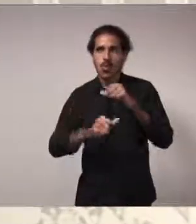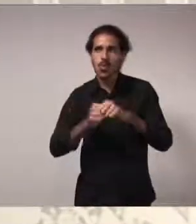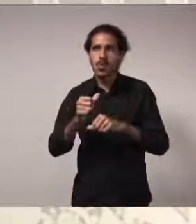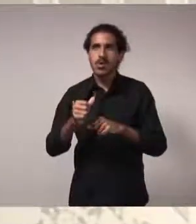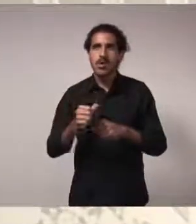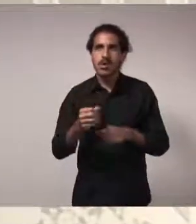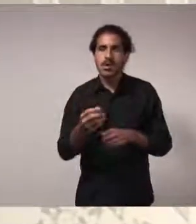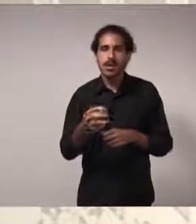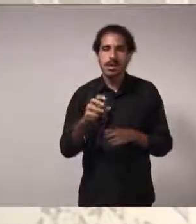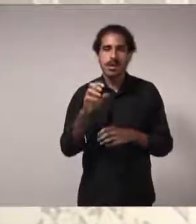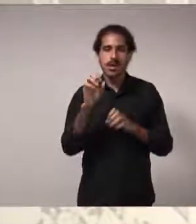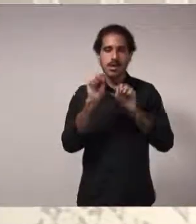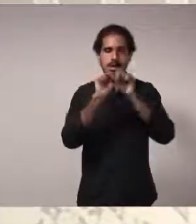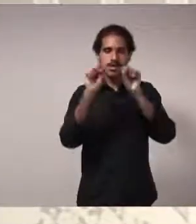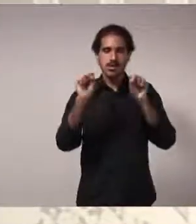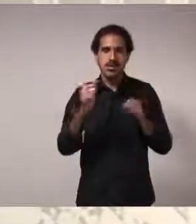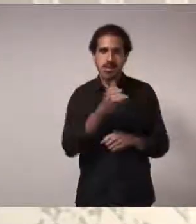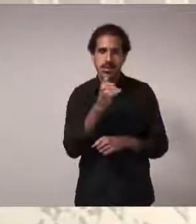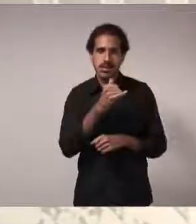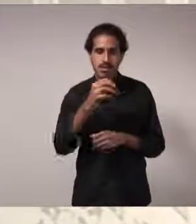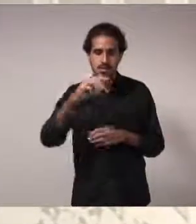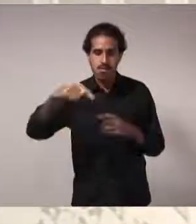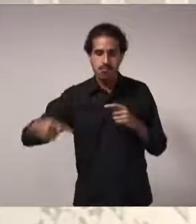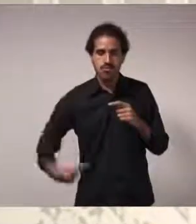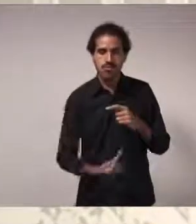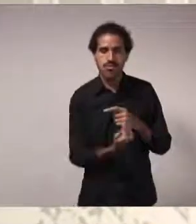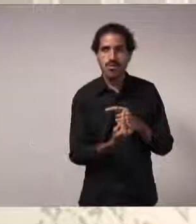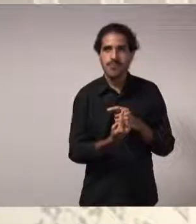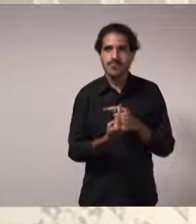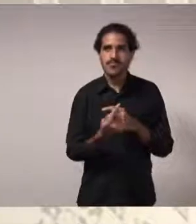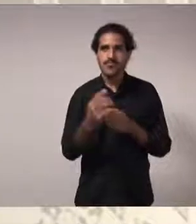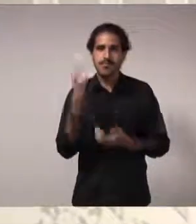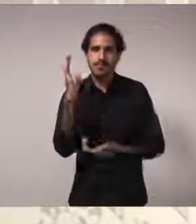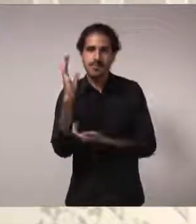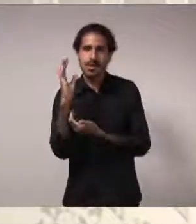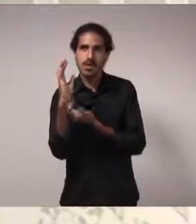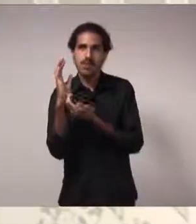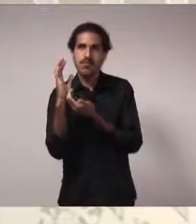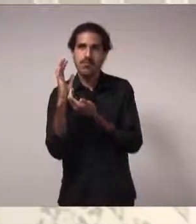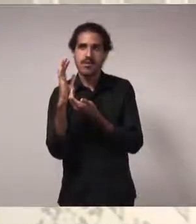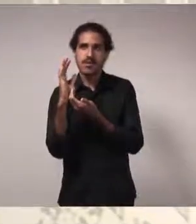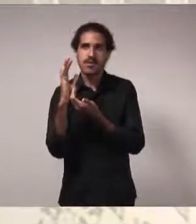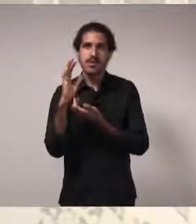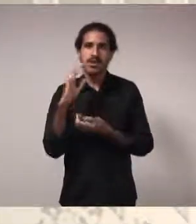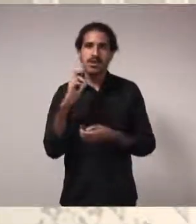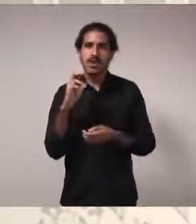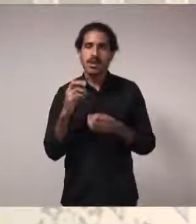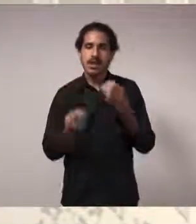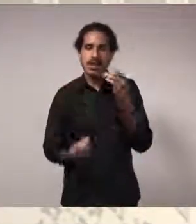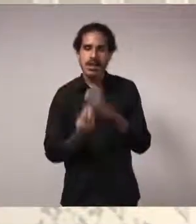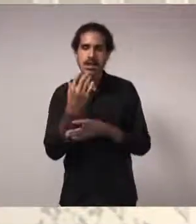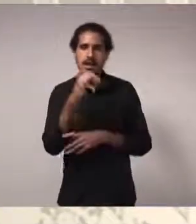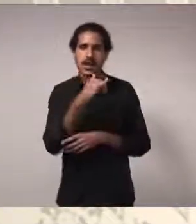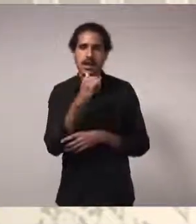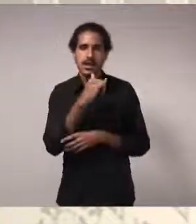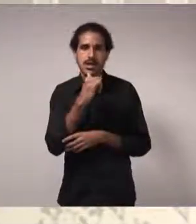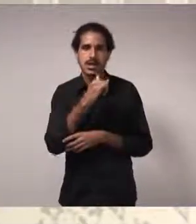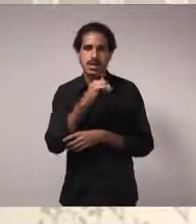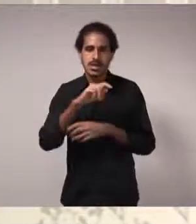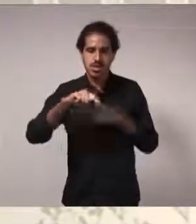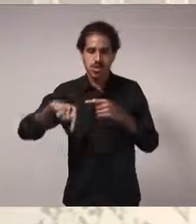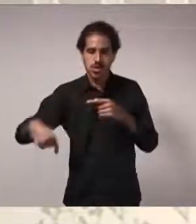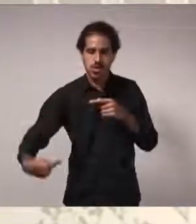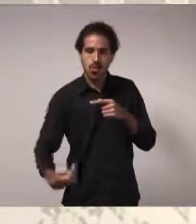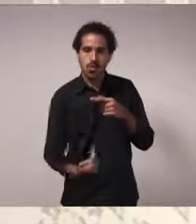energia para a rede. Ou seja, os elevadores do anexo 4 hoje, com a frenagem regenerativa, eles geram, quando eles estão em determinadas